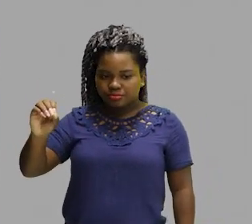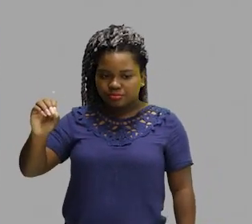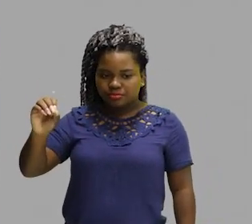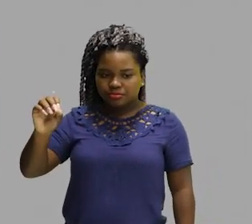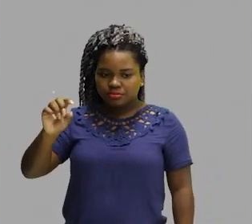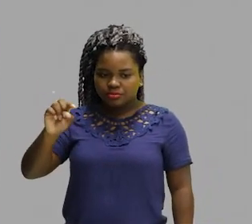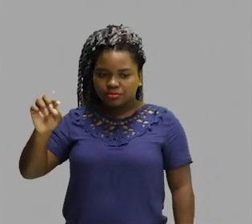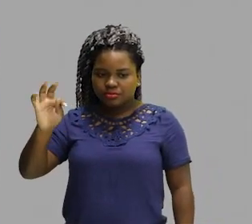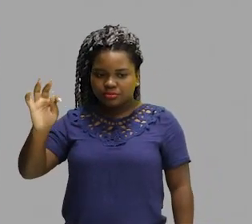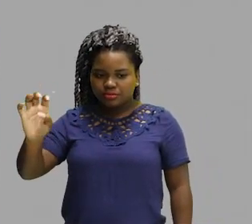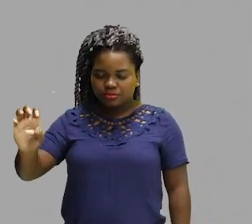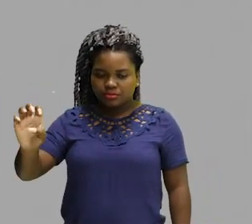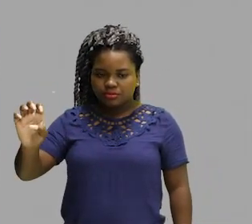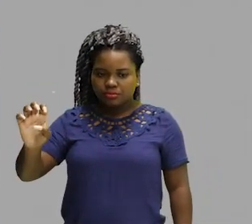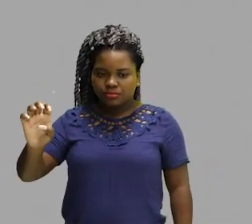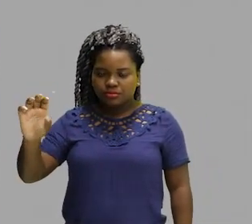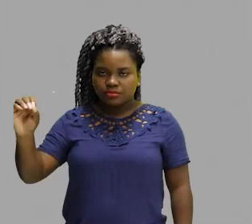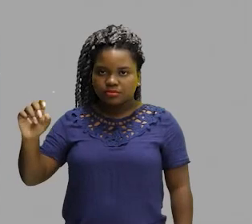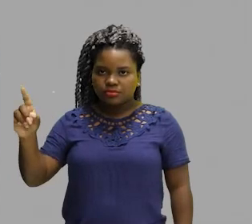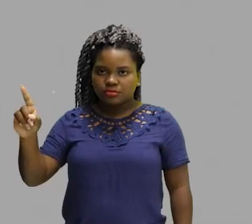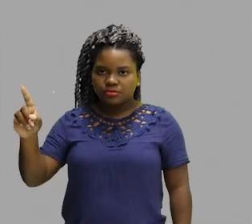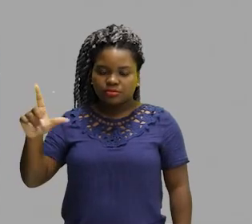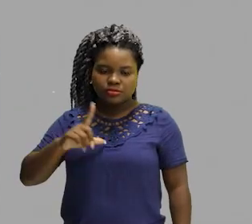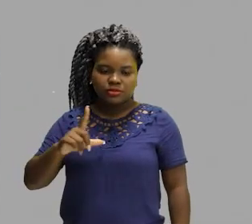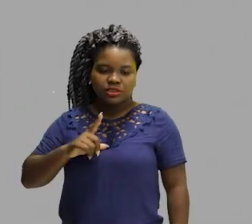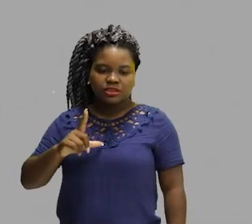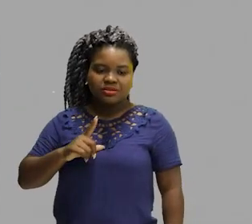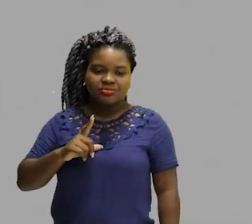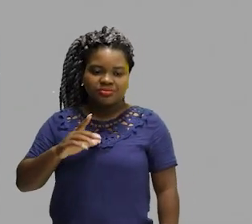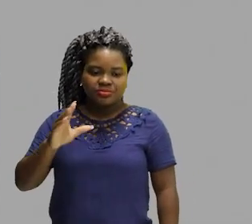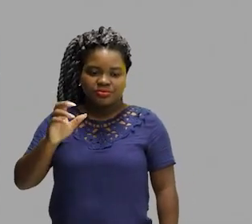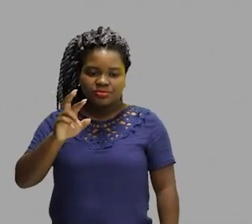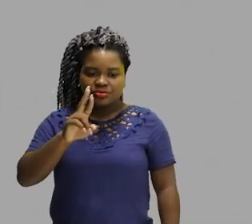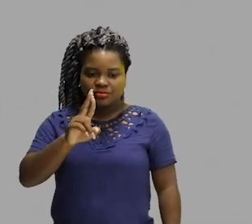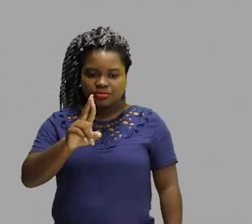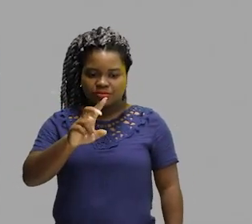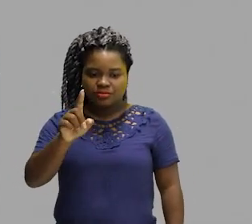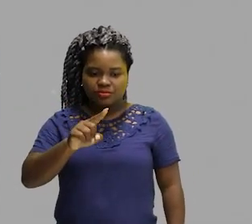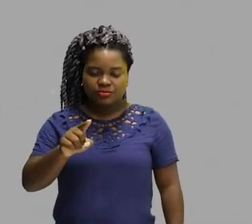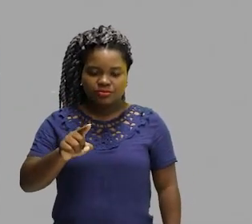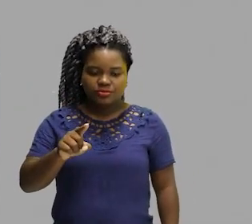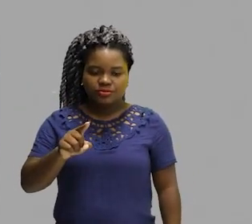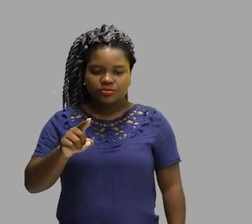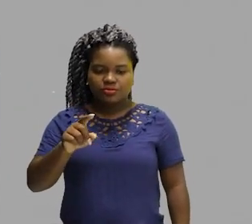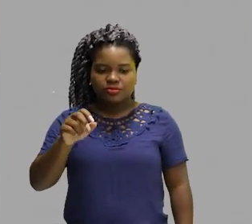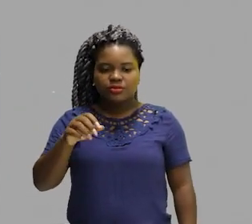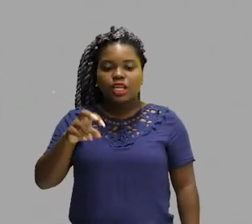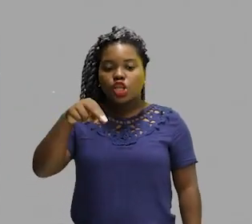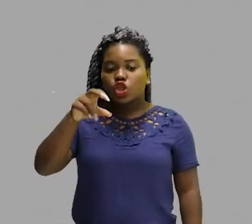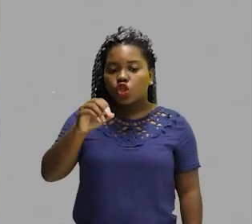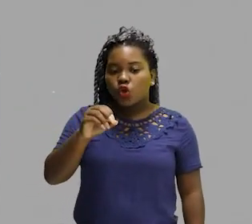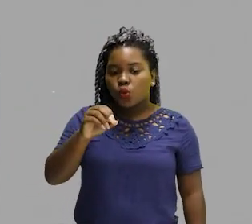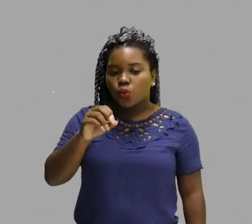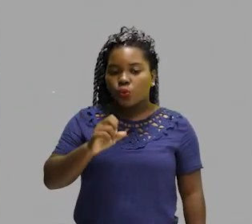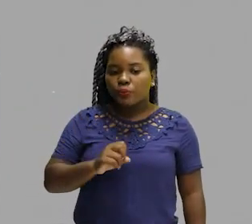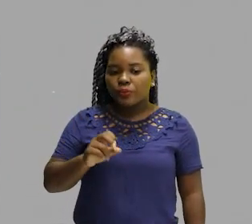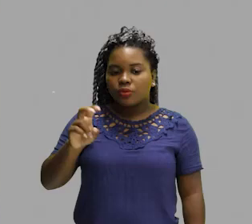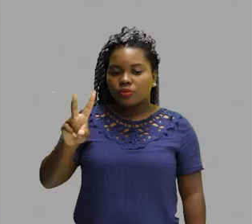Amo-te, ó. Aí eu tenho 3. Cruz é uma monossílaba, é só uma sílaba. No